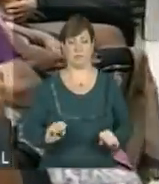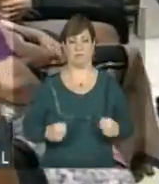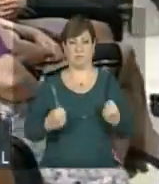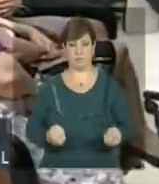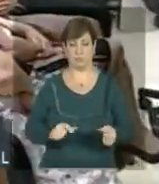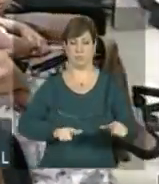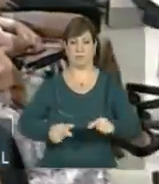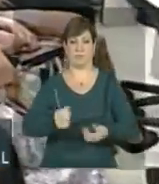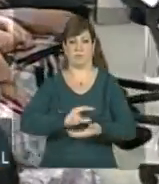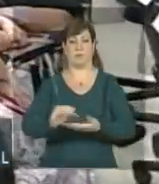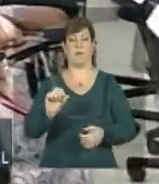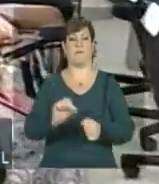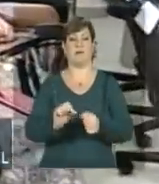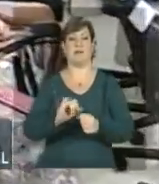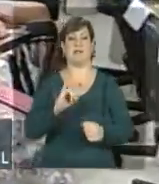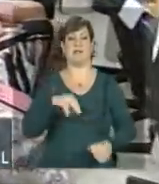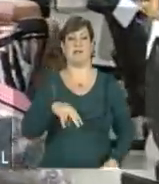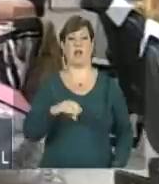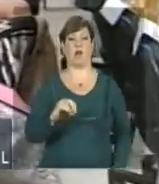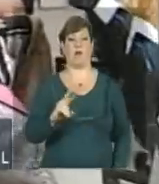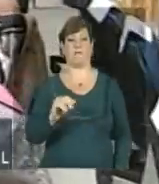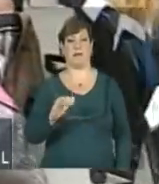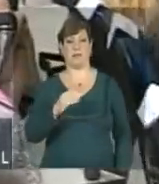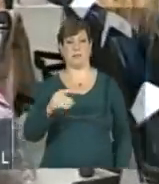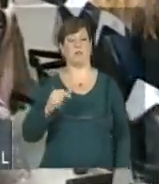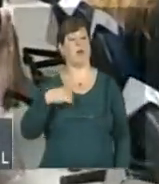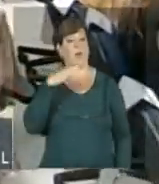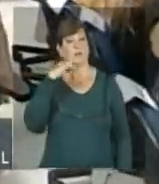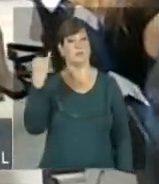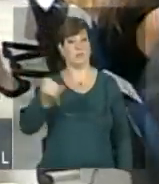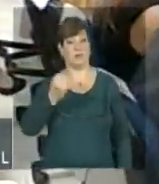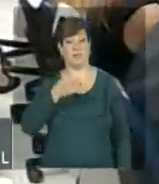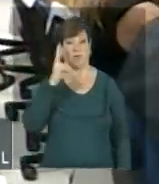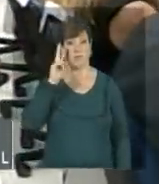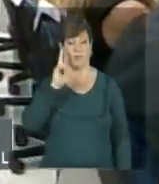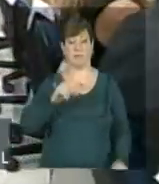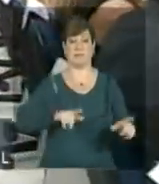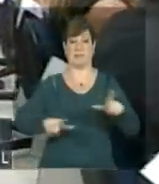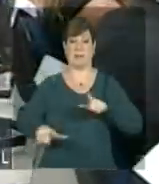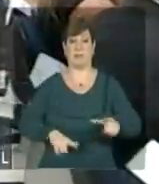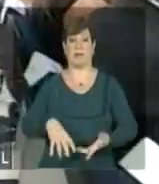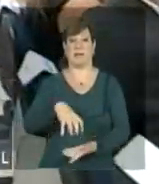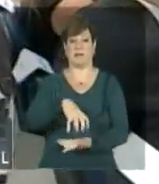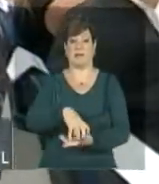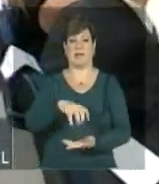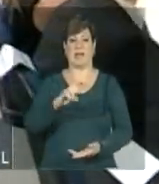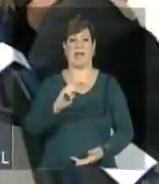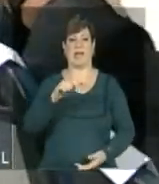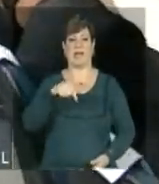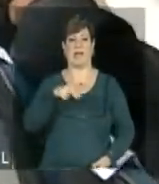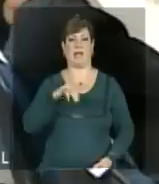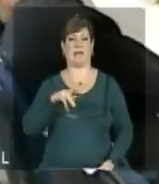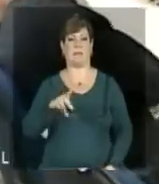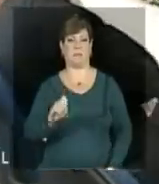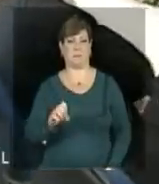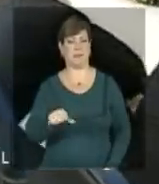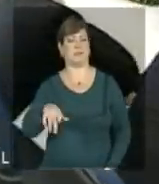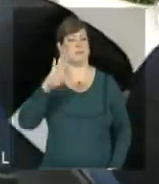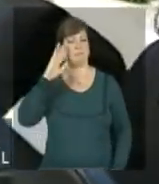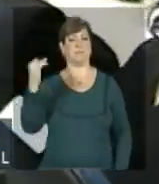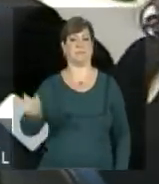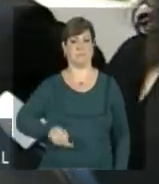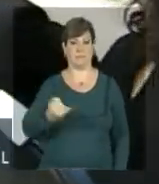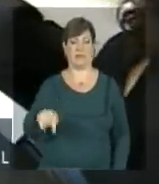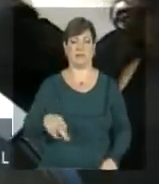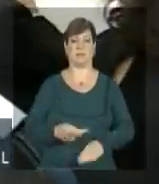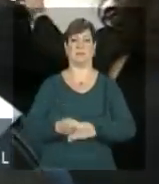para gerar inovação. Acho importante sublinhar o trabalho de equipes, que é um elemento central que caracteriza